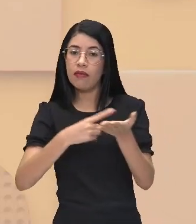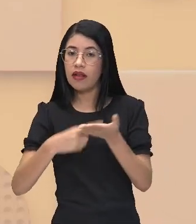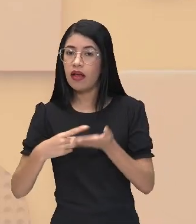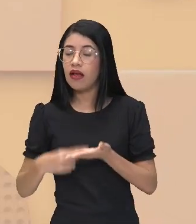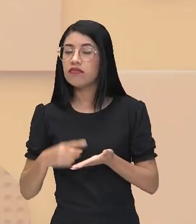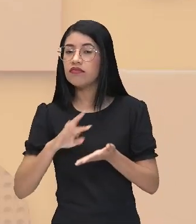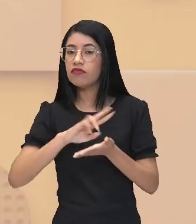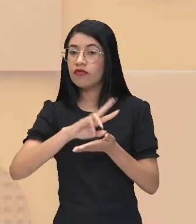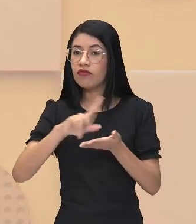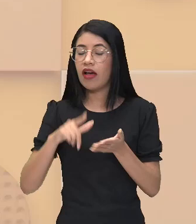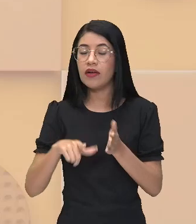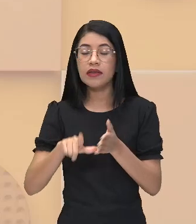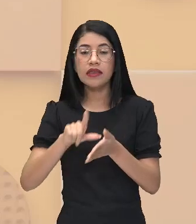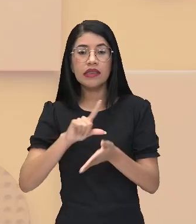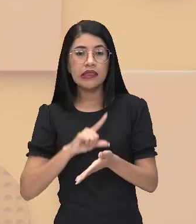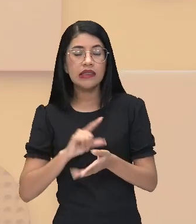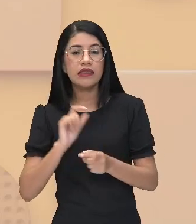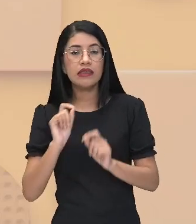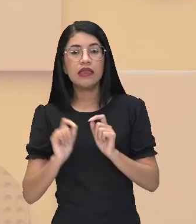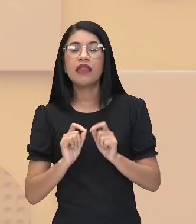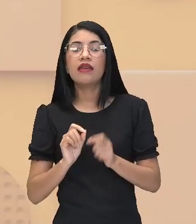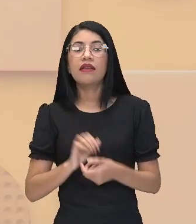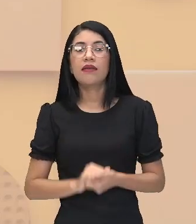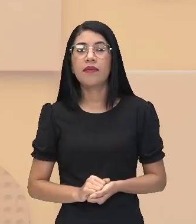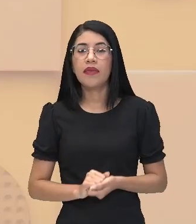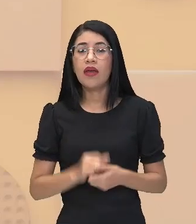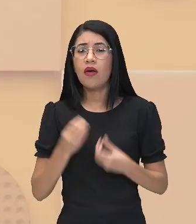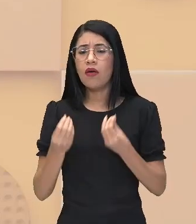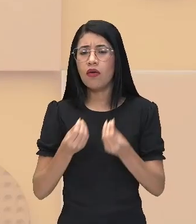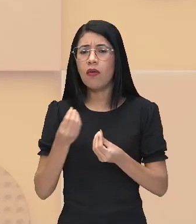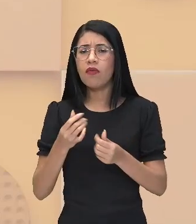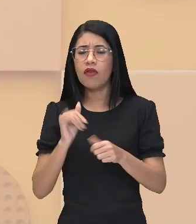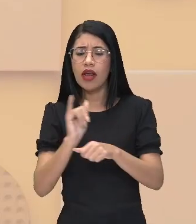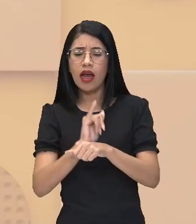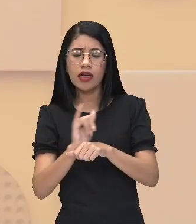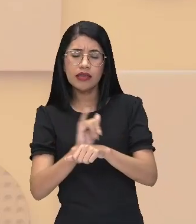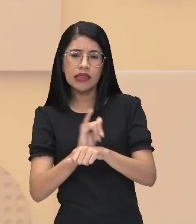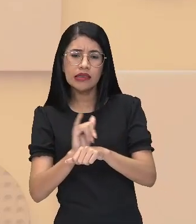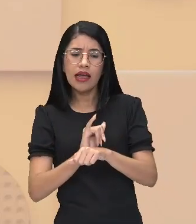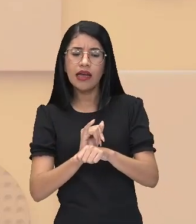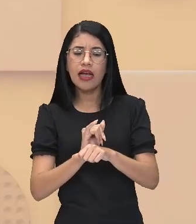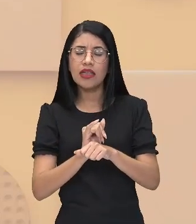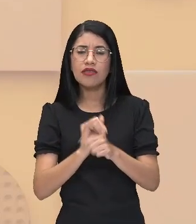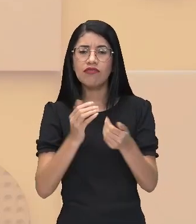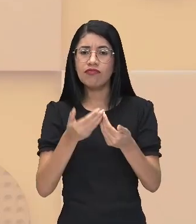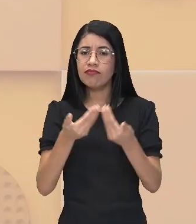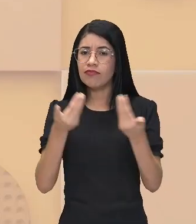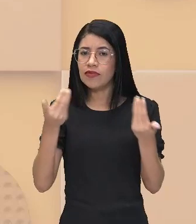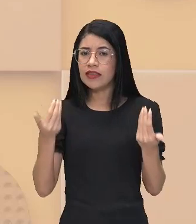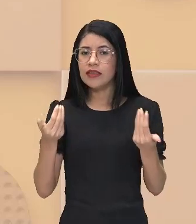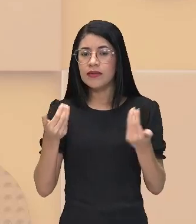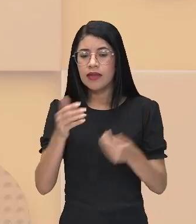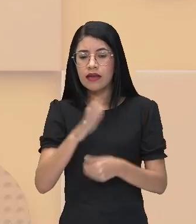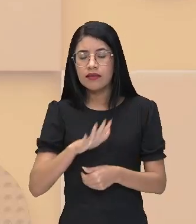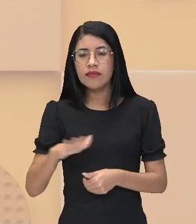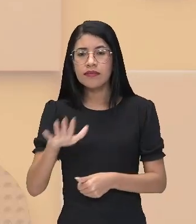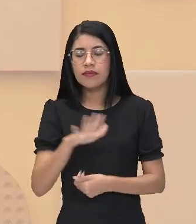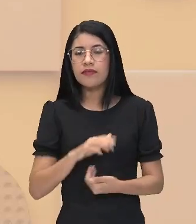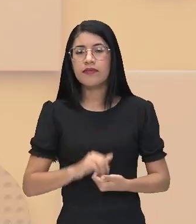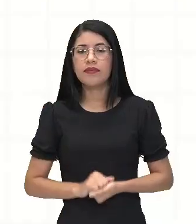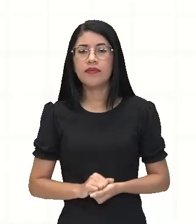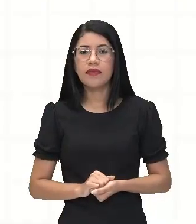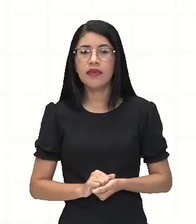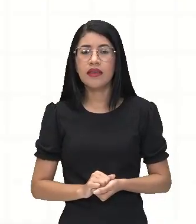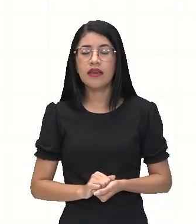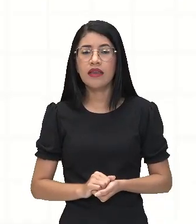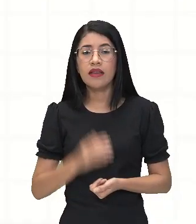estabelecidos anteriormente que dão uma noção do panorama estratégico de como estava dividida essa região. E aí a gente traz aqui o